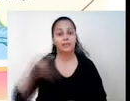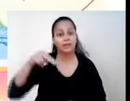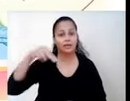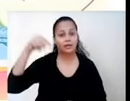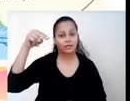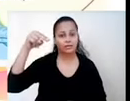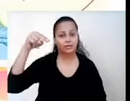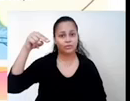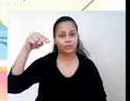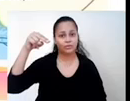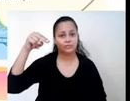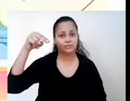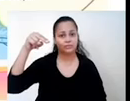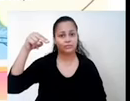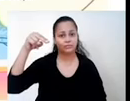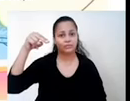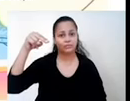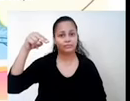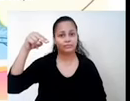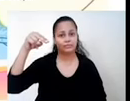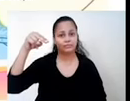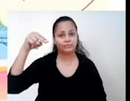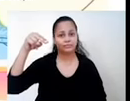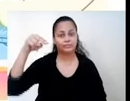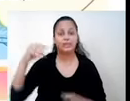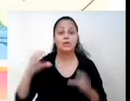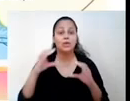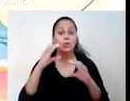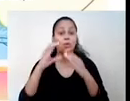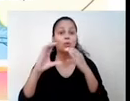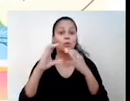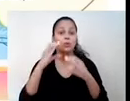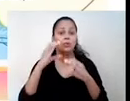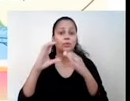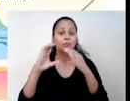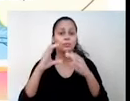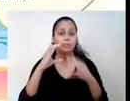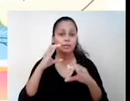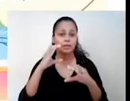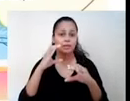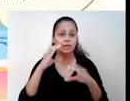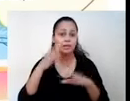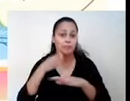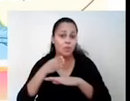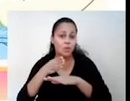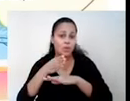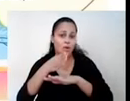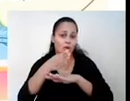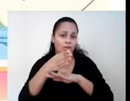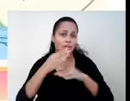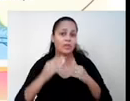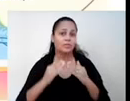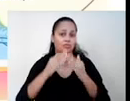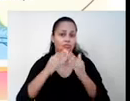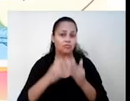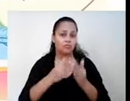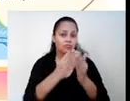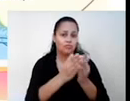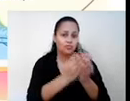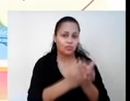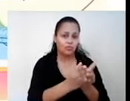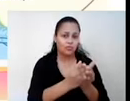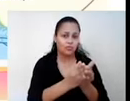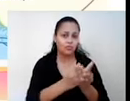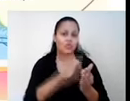Ao norte, Flandres fica então. Elas se comunicavam por rotas marítimas,